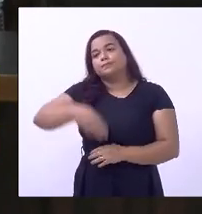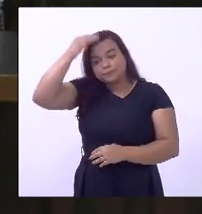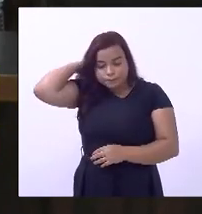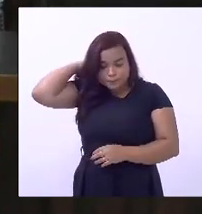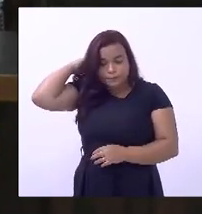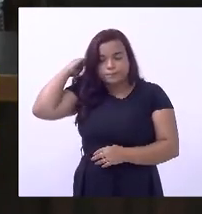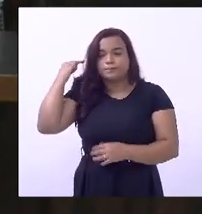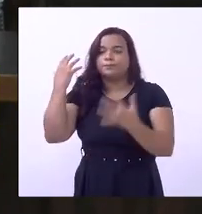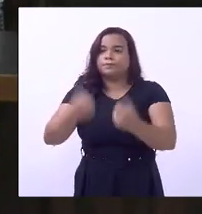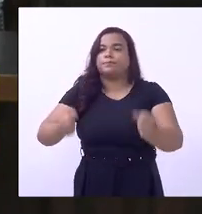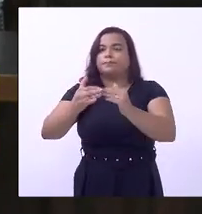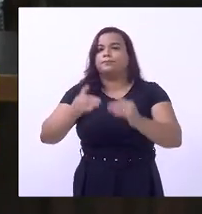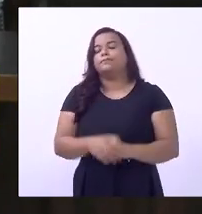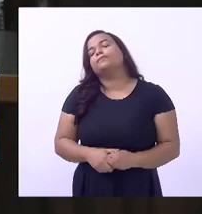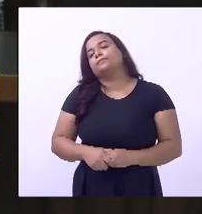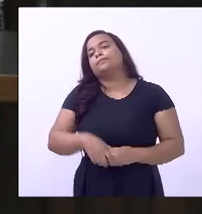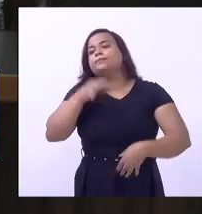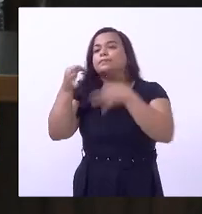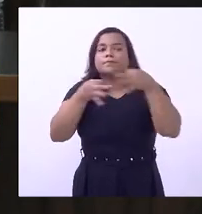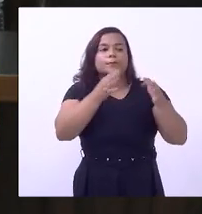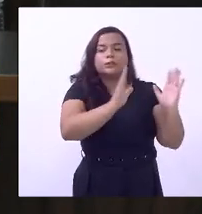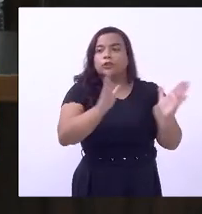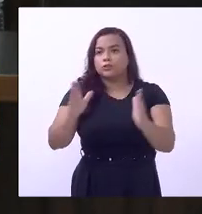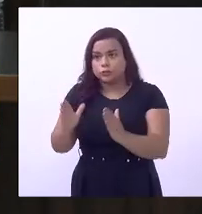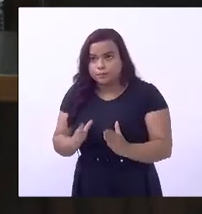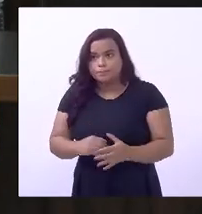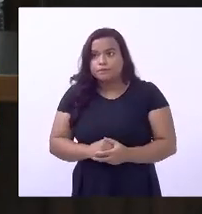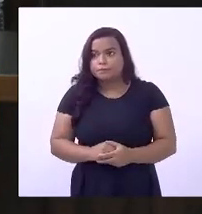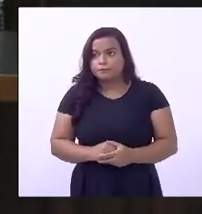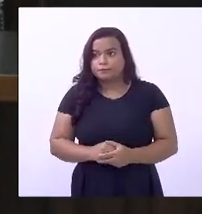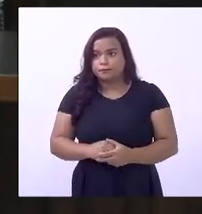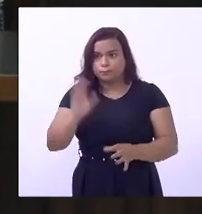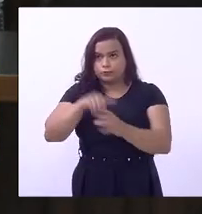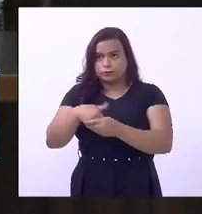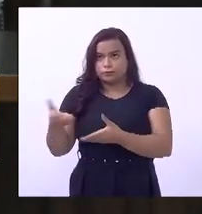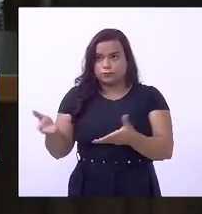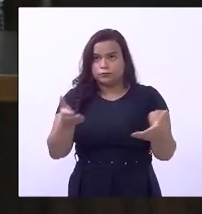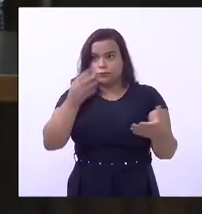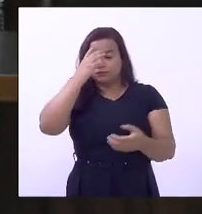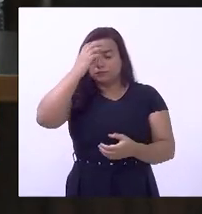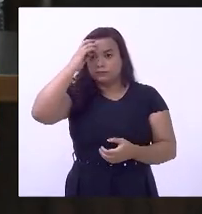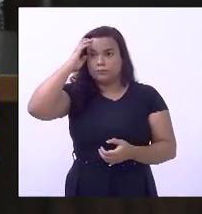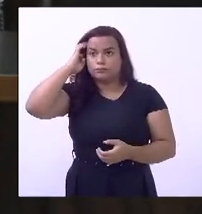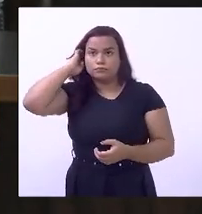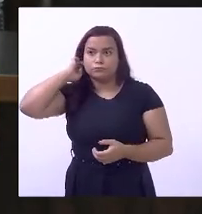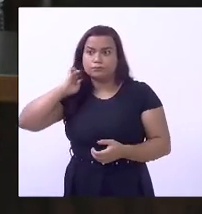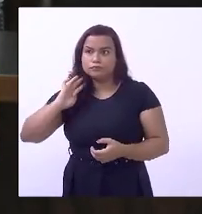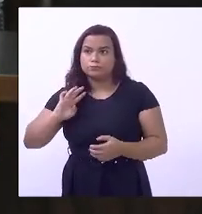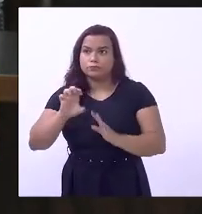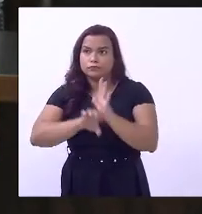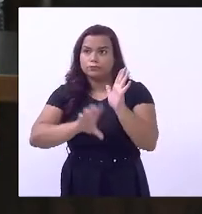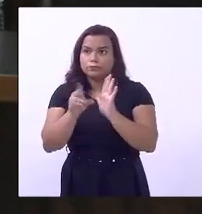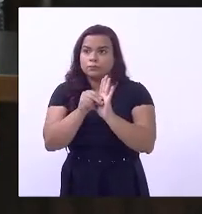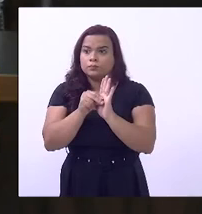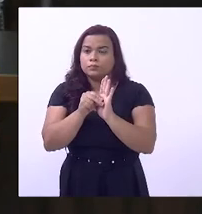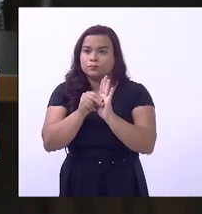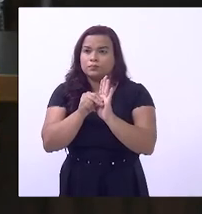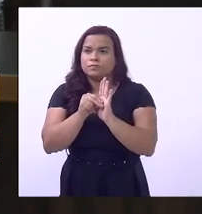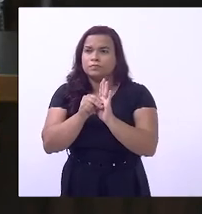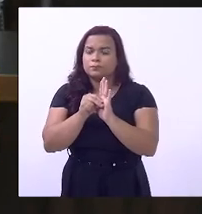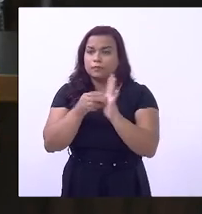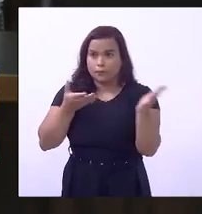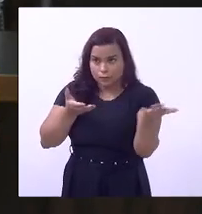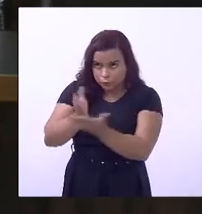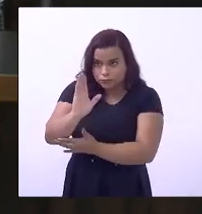Favorável. Com os pareceres emitidos, em votação, as emendas, os senhores que